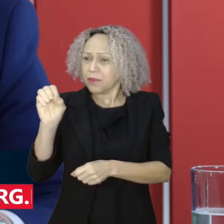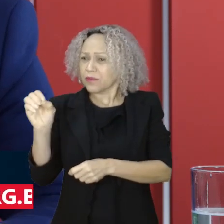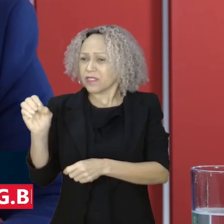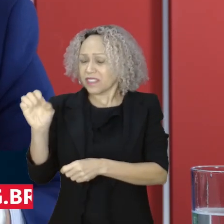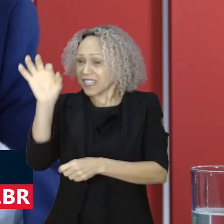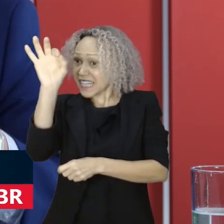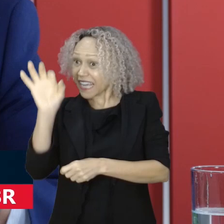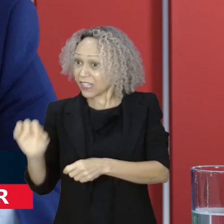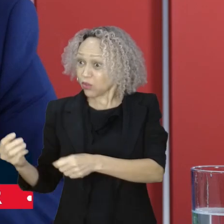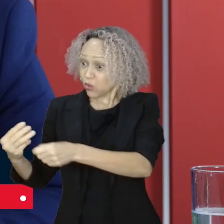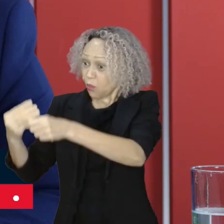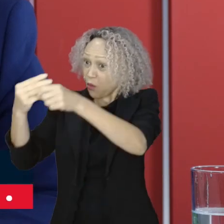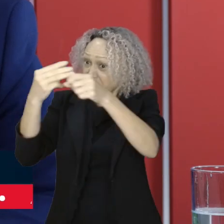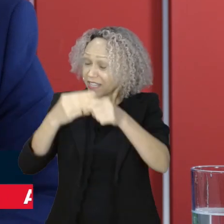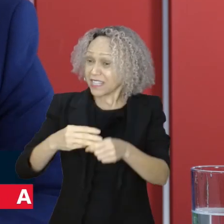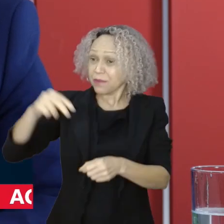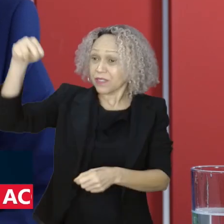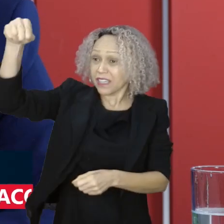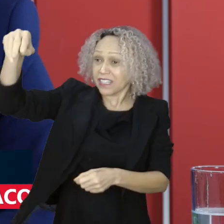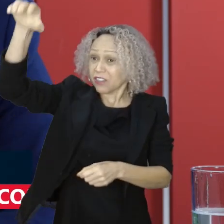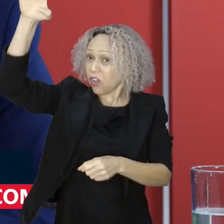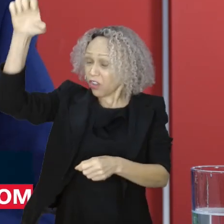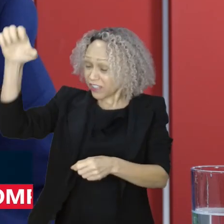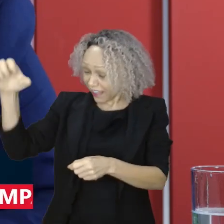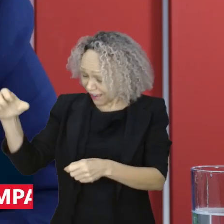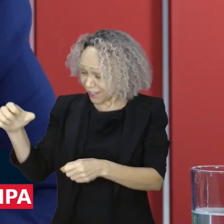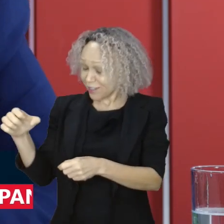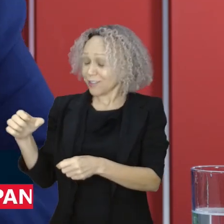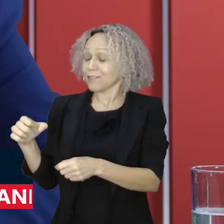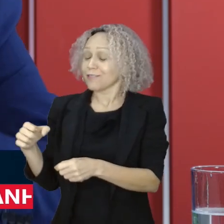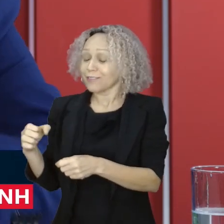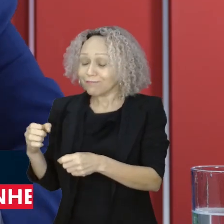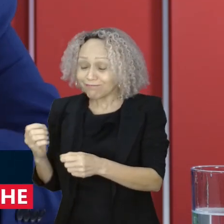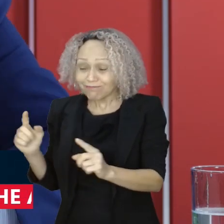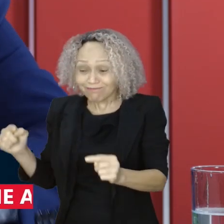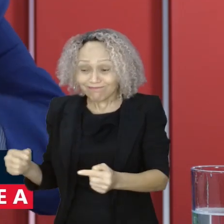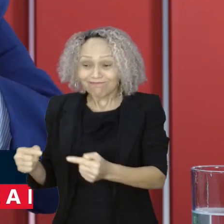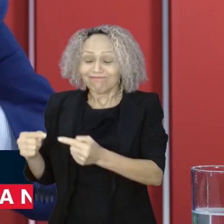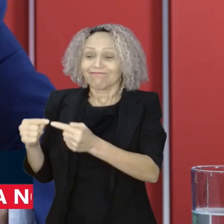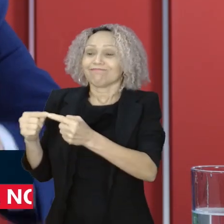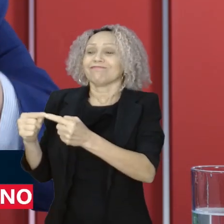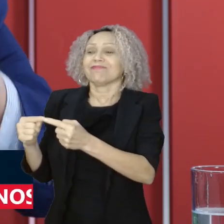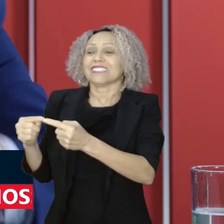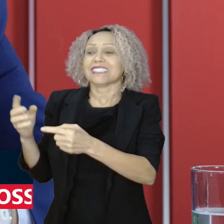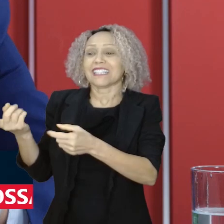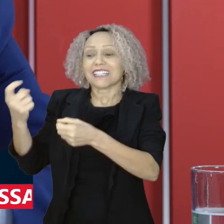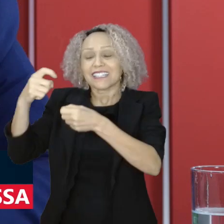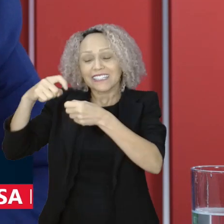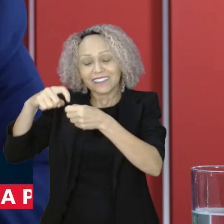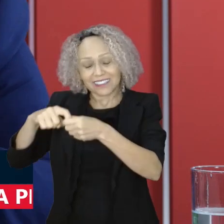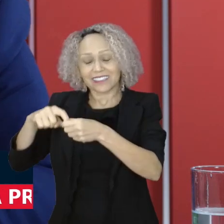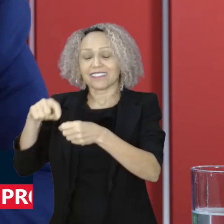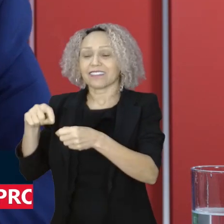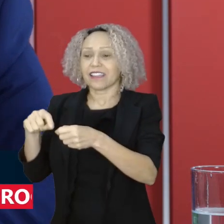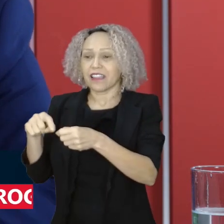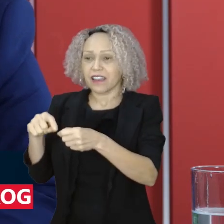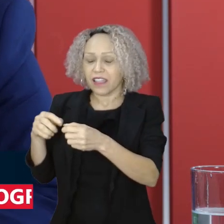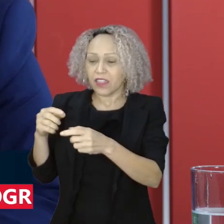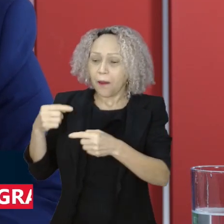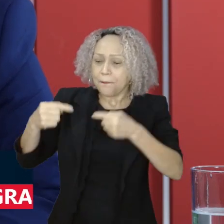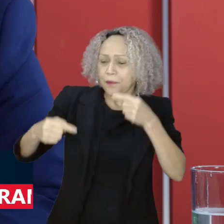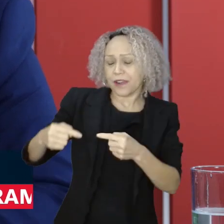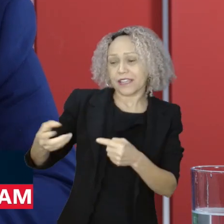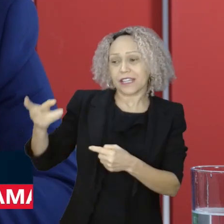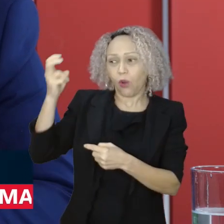por exemplo, aderiram. Eu, particularmente, desconheço outra política de adesão voluntária que tenha